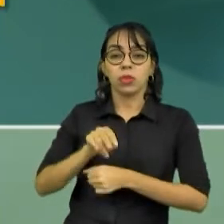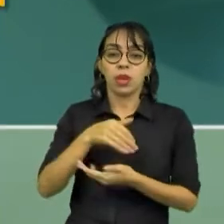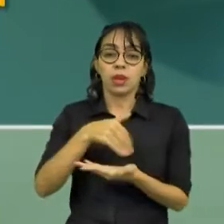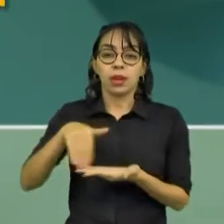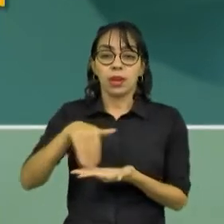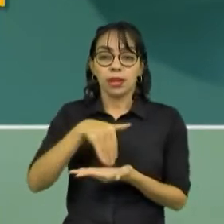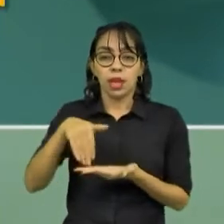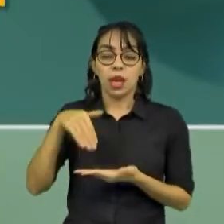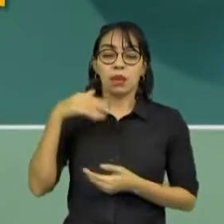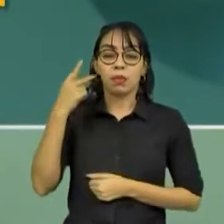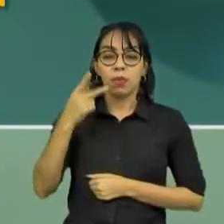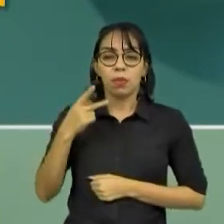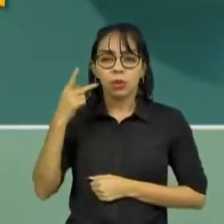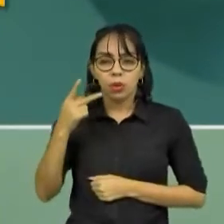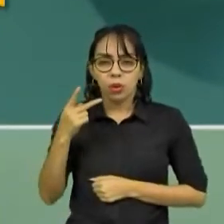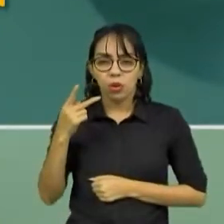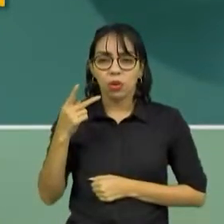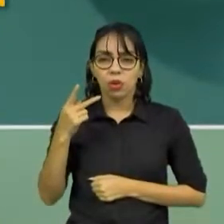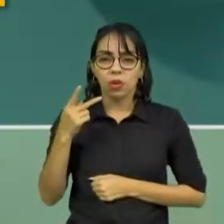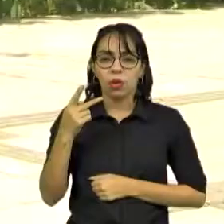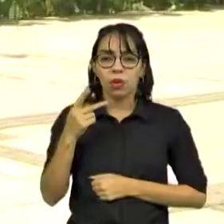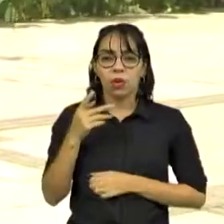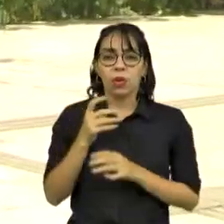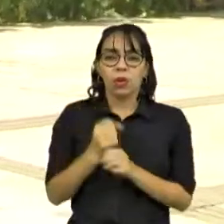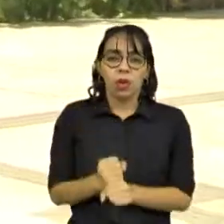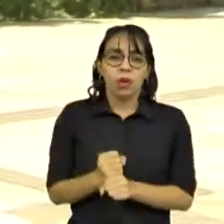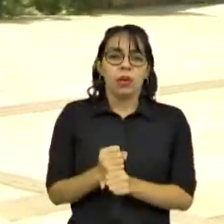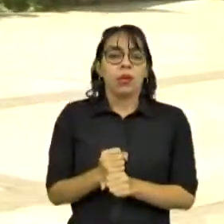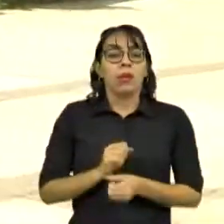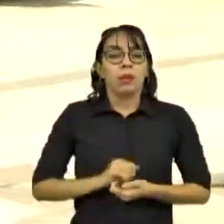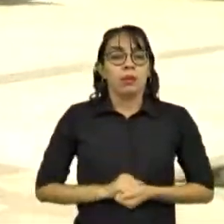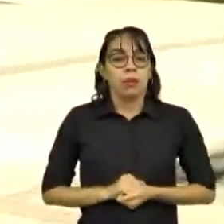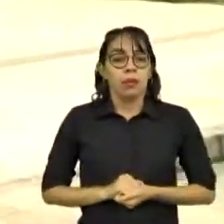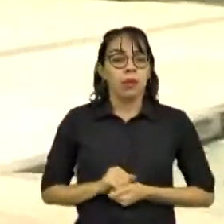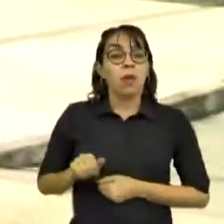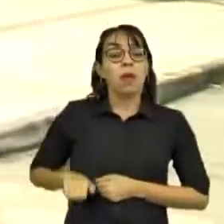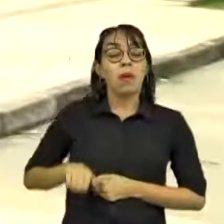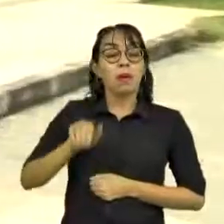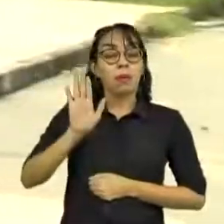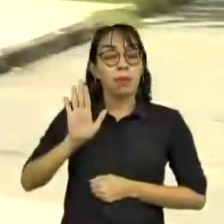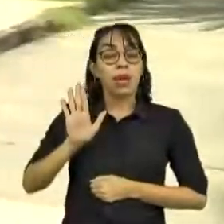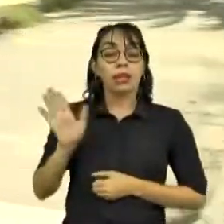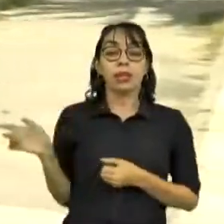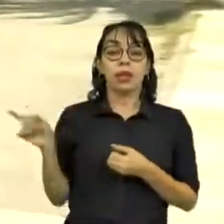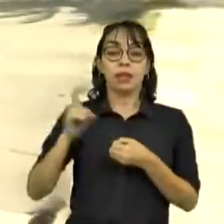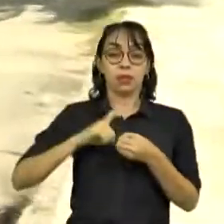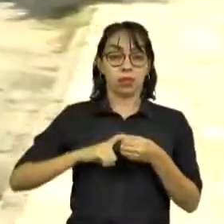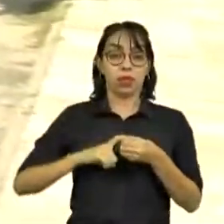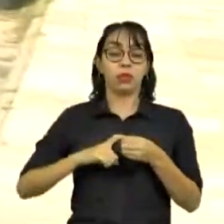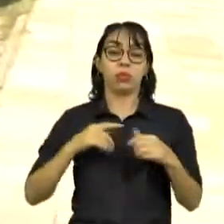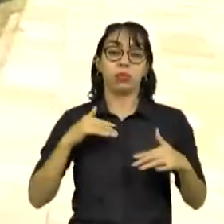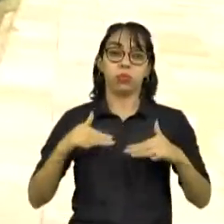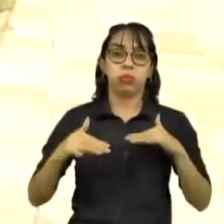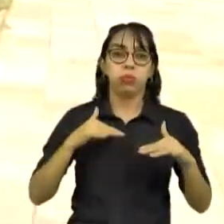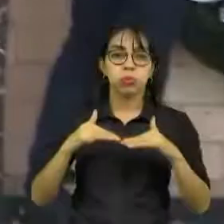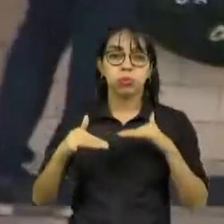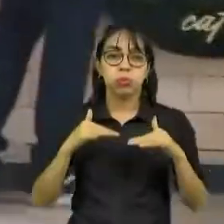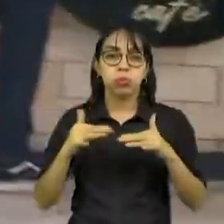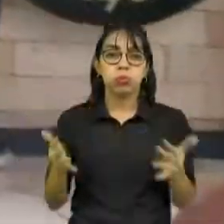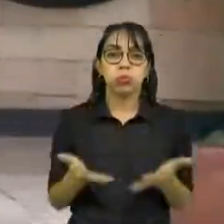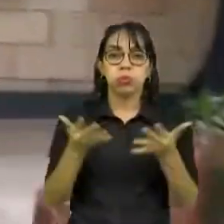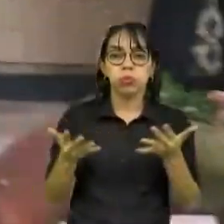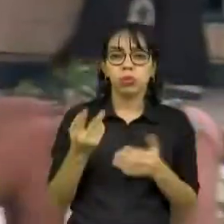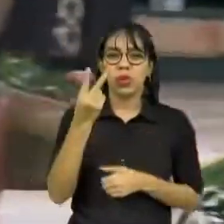consultor de venda, operador de caixa e serviços gerais. Um dos setores que está voltando a ficar aquecido depois de 2 anos sofrendo